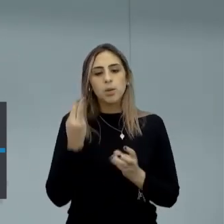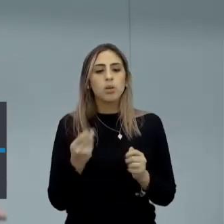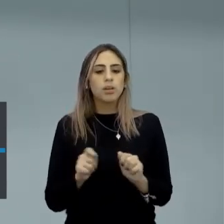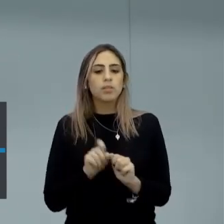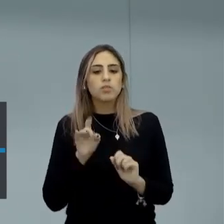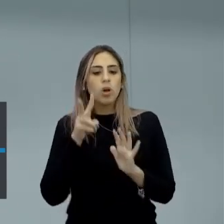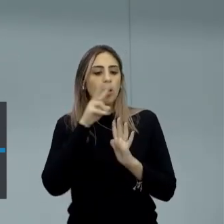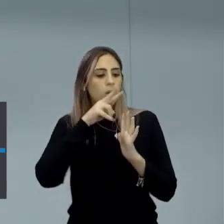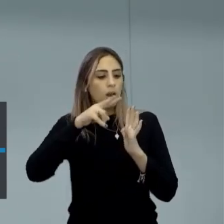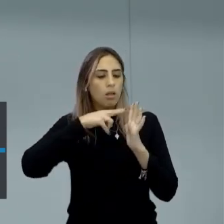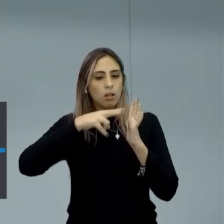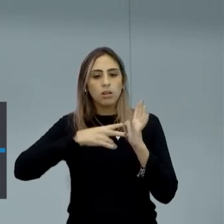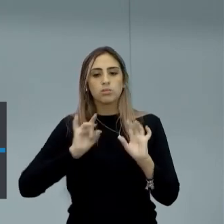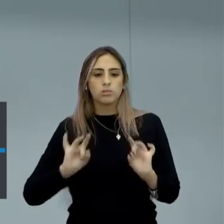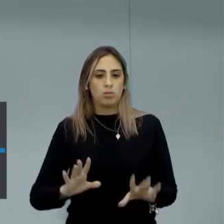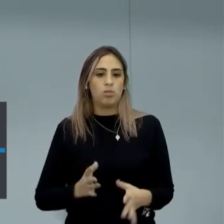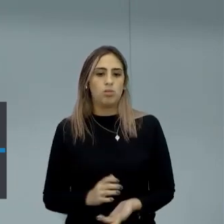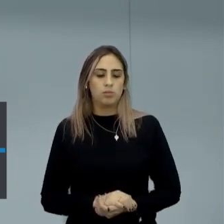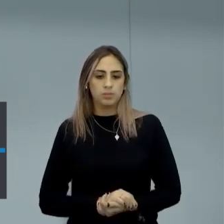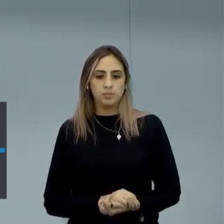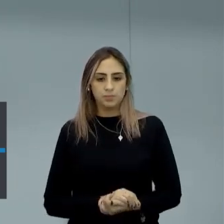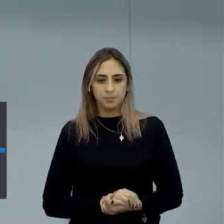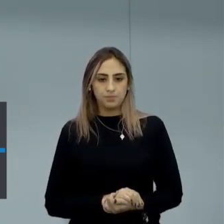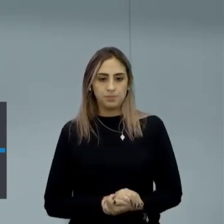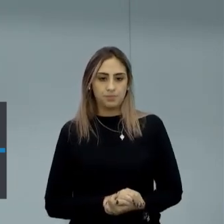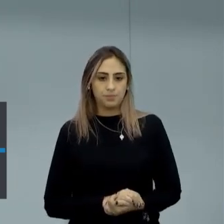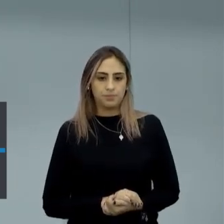na leitura. Né? Sim.